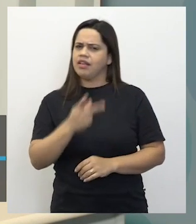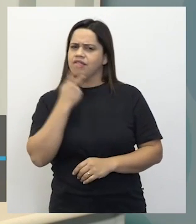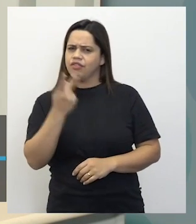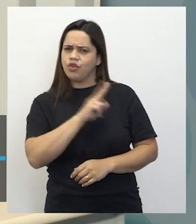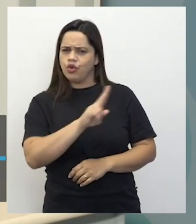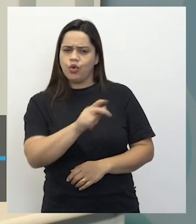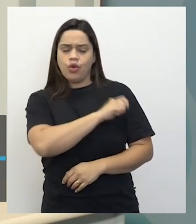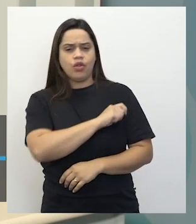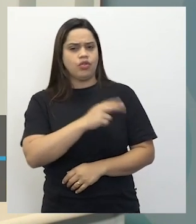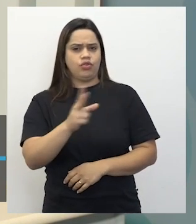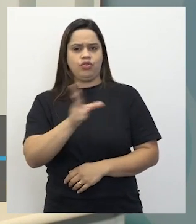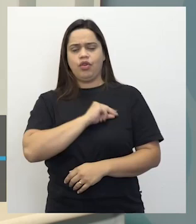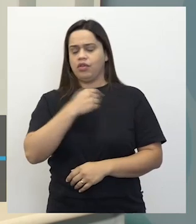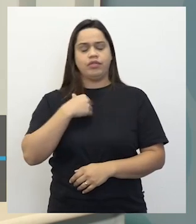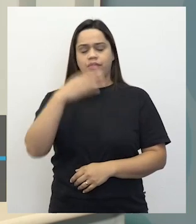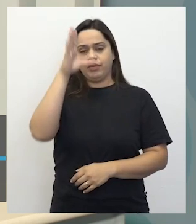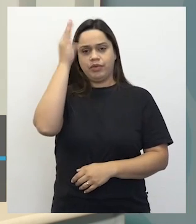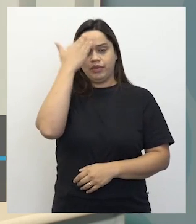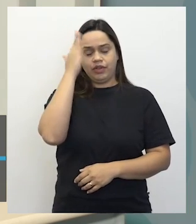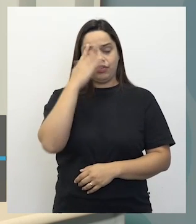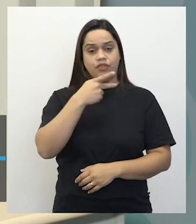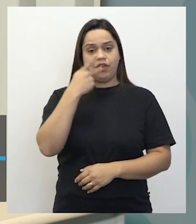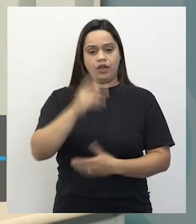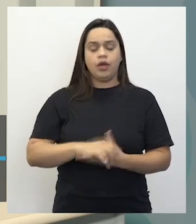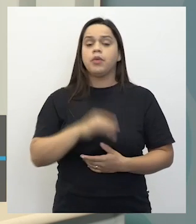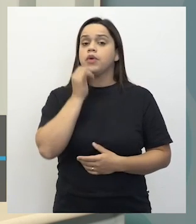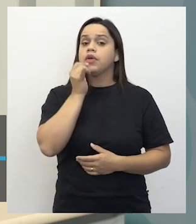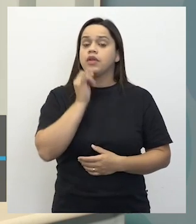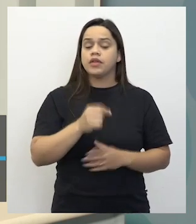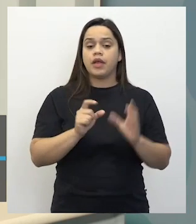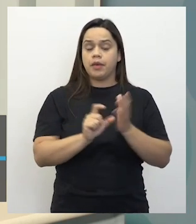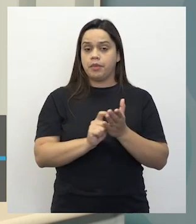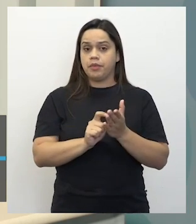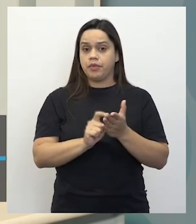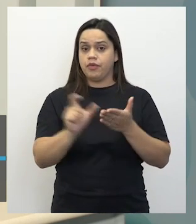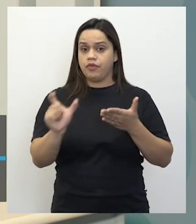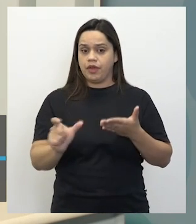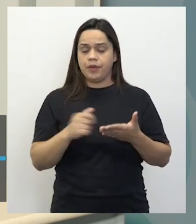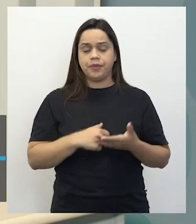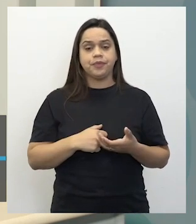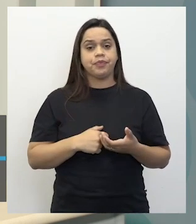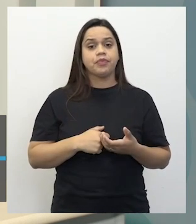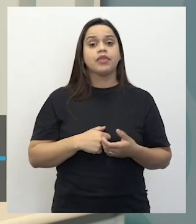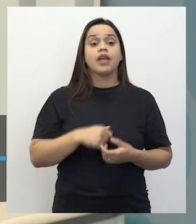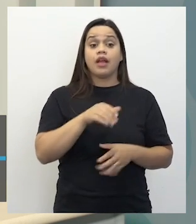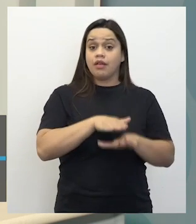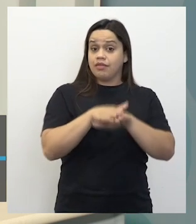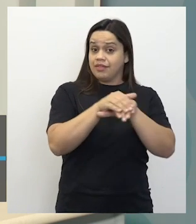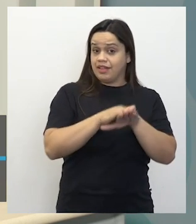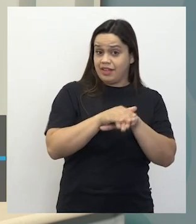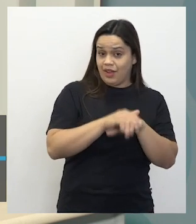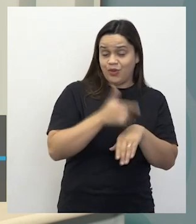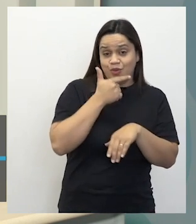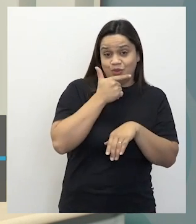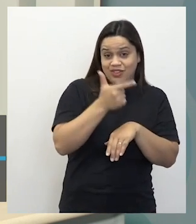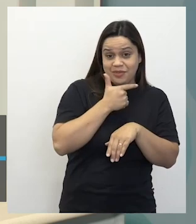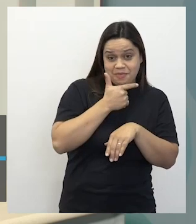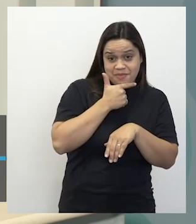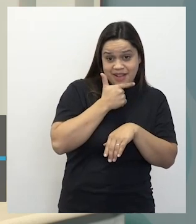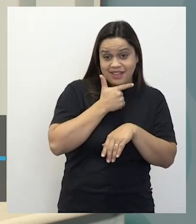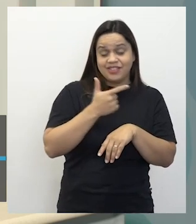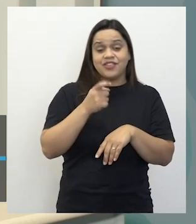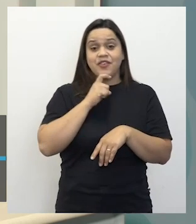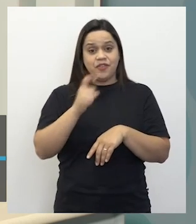dizer. Então, naquela expressão que eu coloquei ali anterior, ali, ó, uma simpática tartaruga verde. É que eu não grifei, mas eu deixei